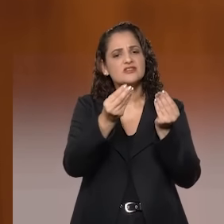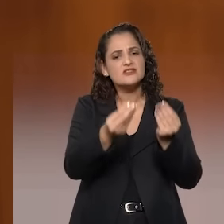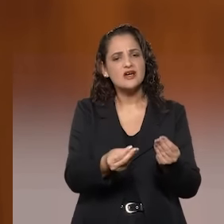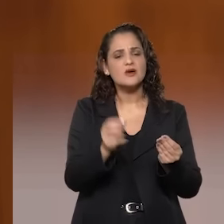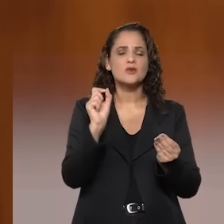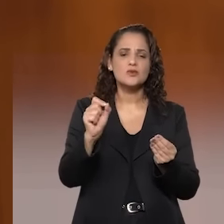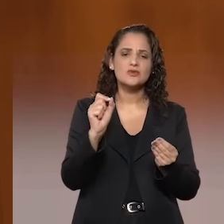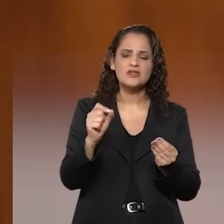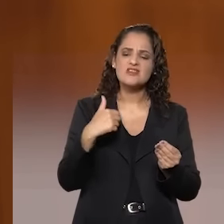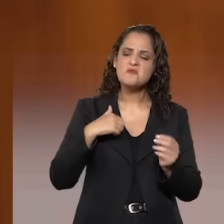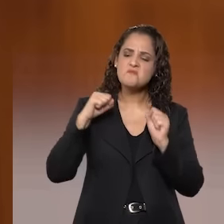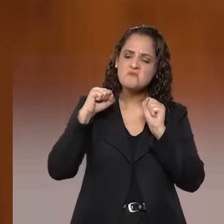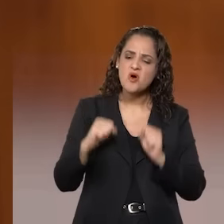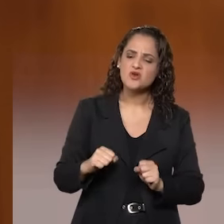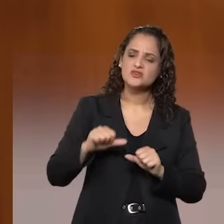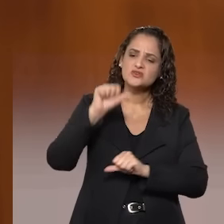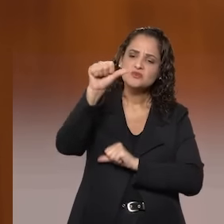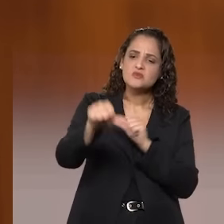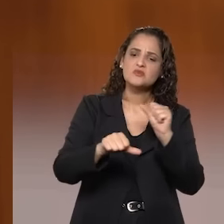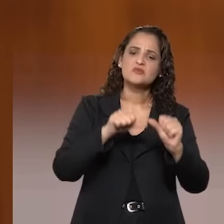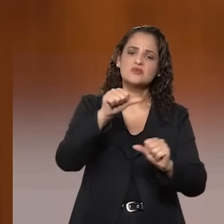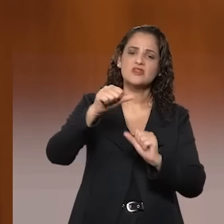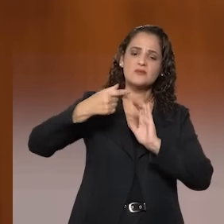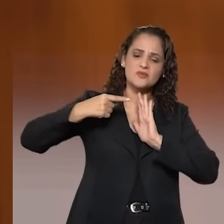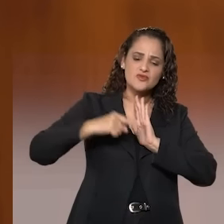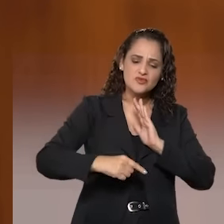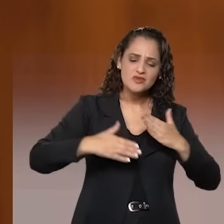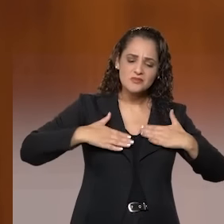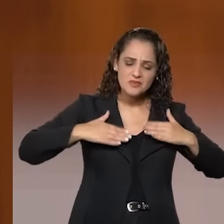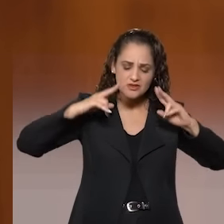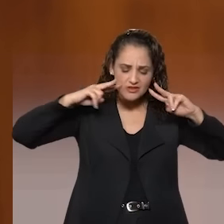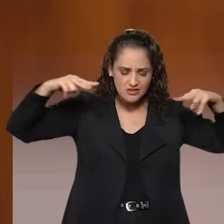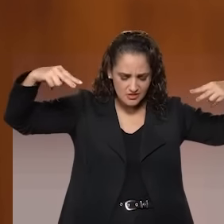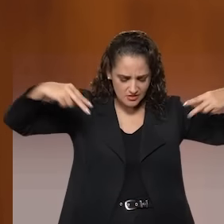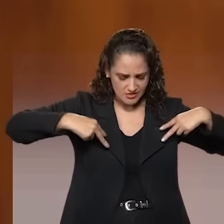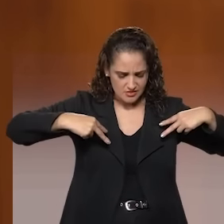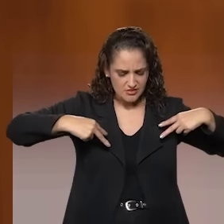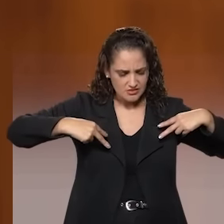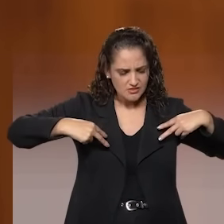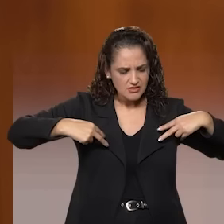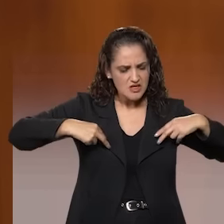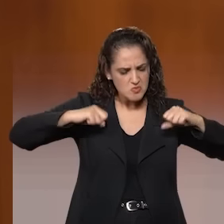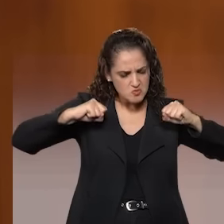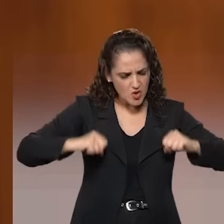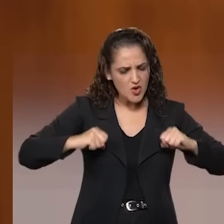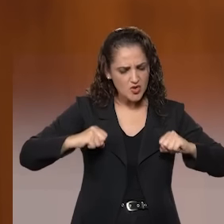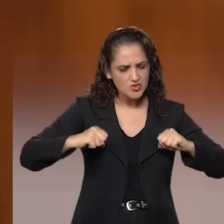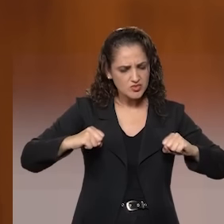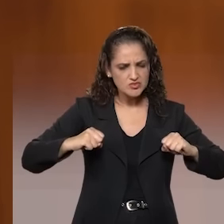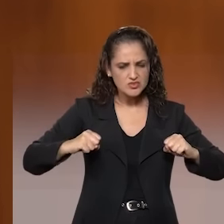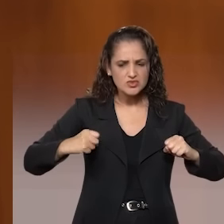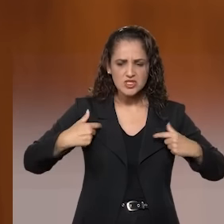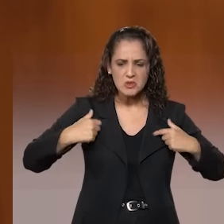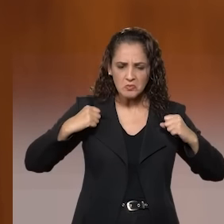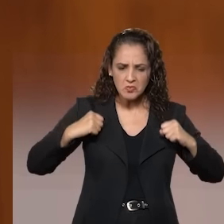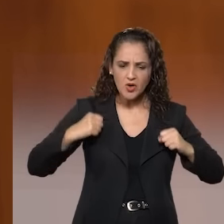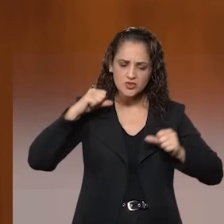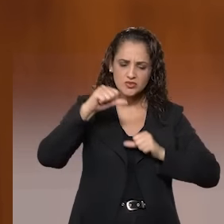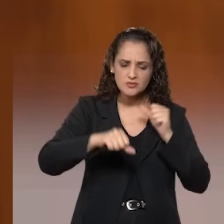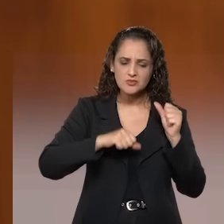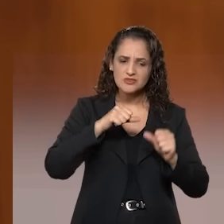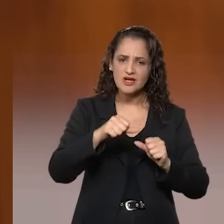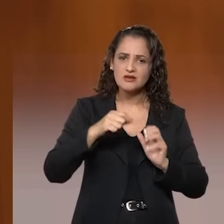fazerem uma mudança muito profunda em si mesmo então tem que se dar o direito porque alguns Não ainda não estão preparados para